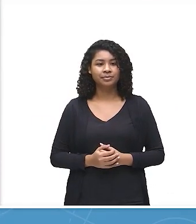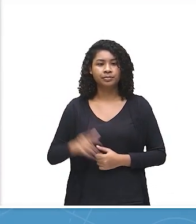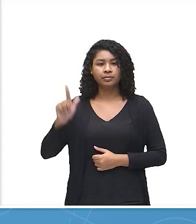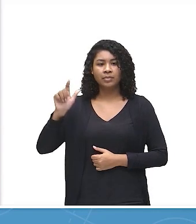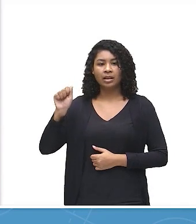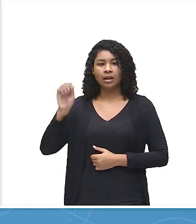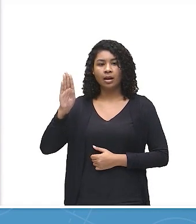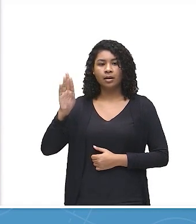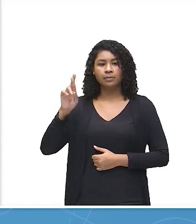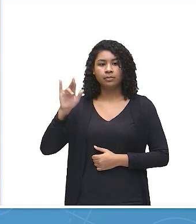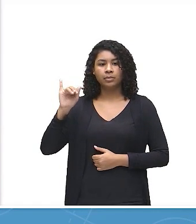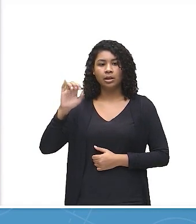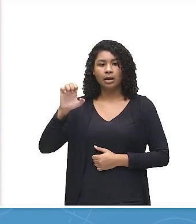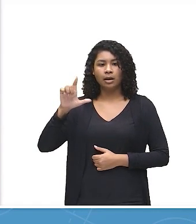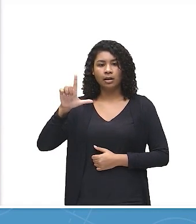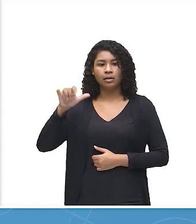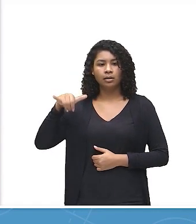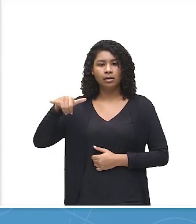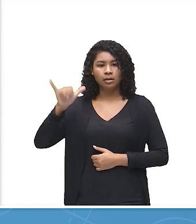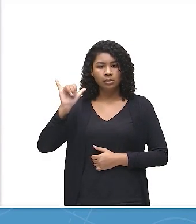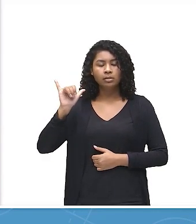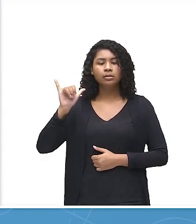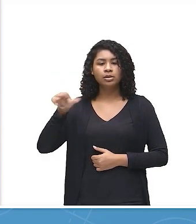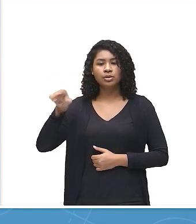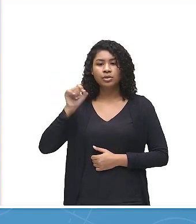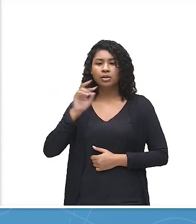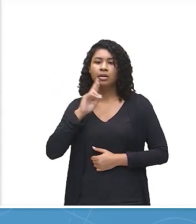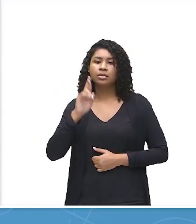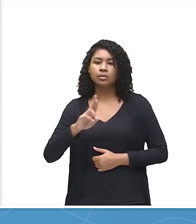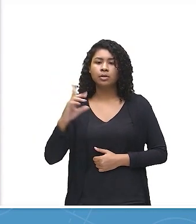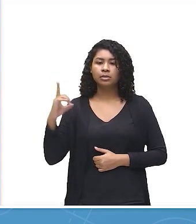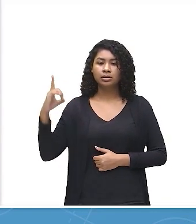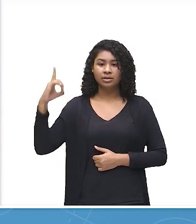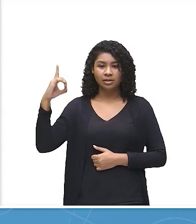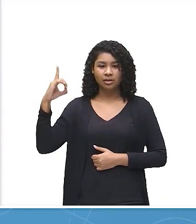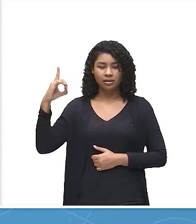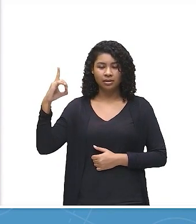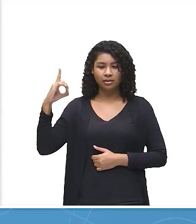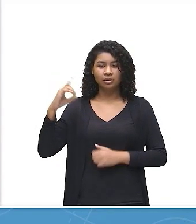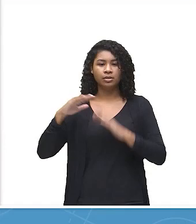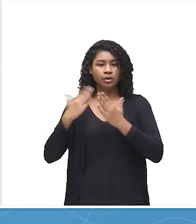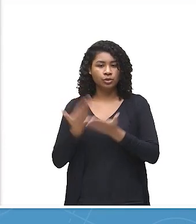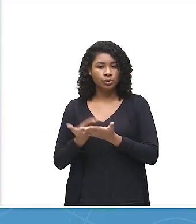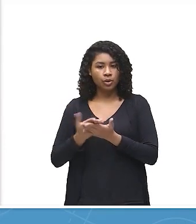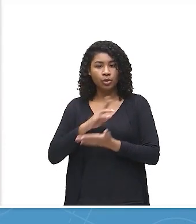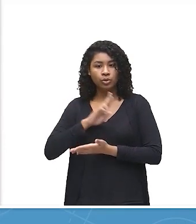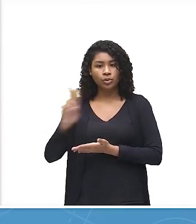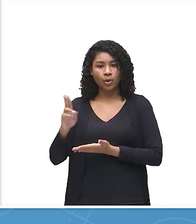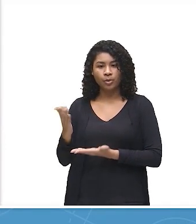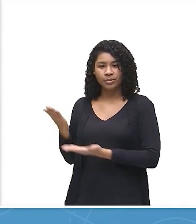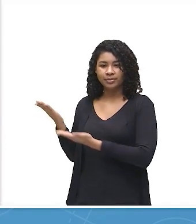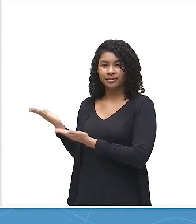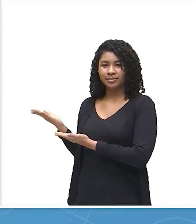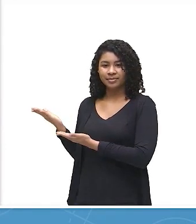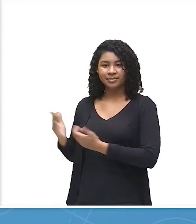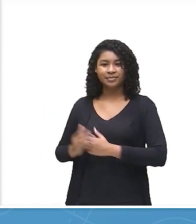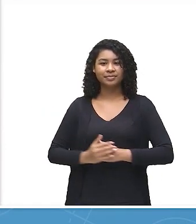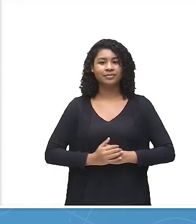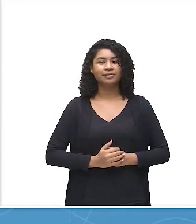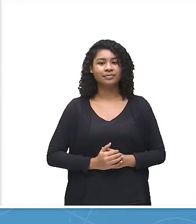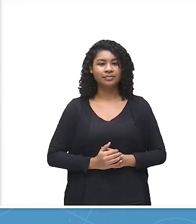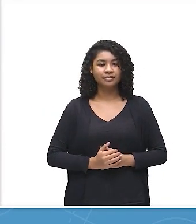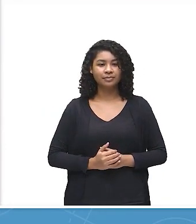seria o verbo de rotina que completa a minha oração? Mas antes de fazer os comentários aqui sobre